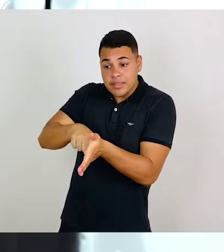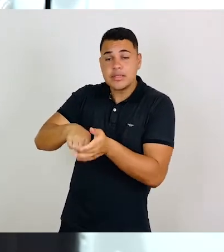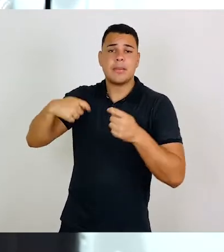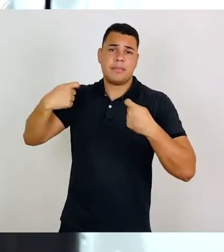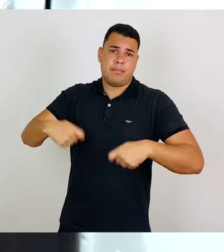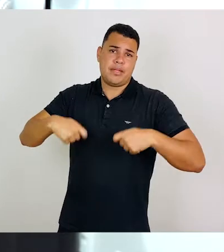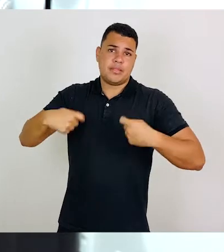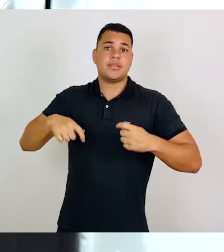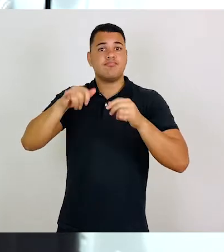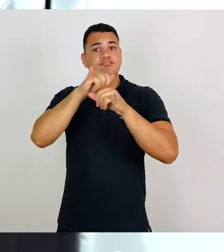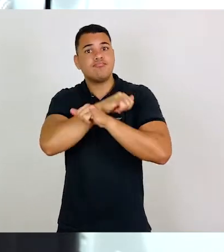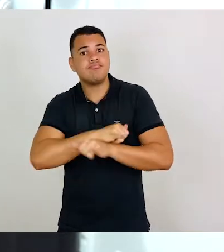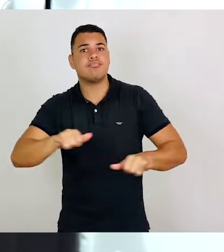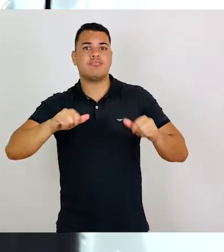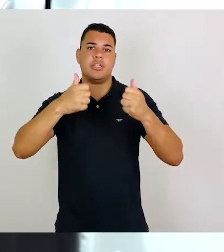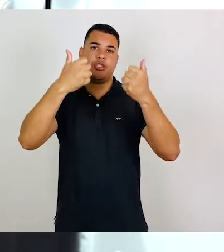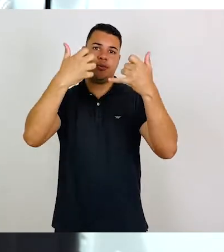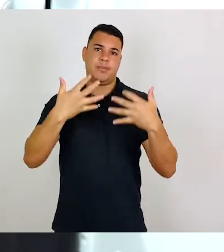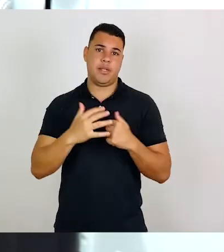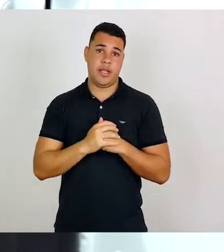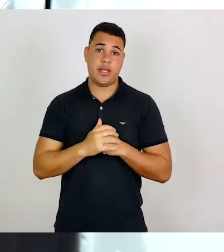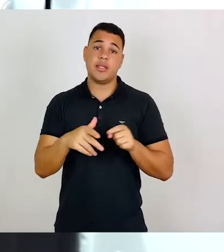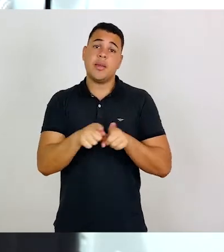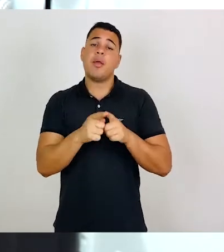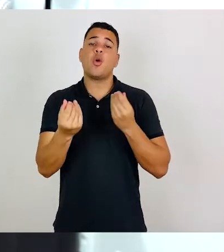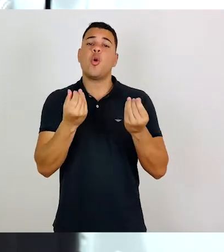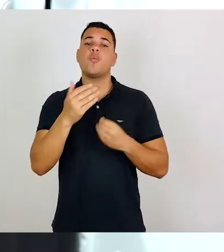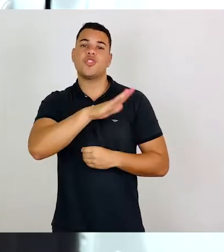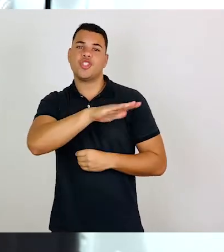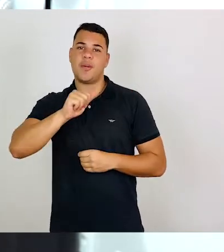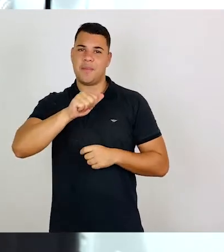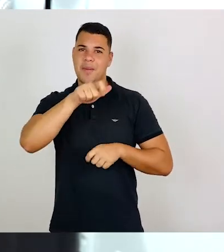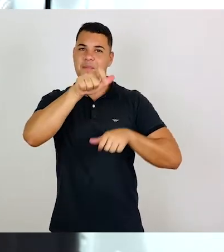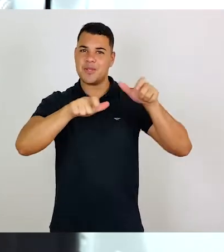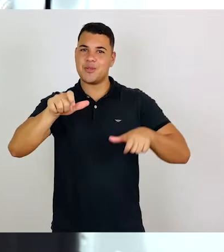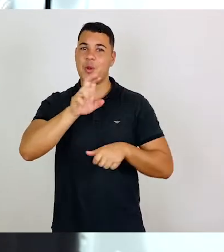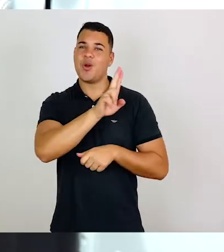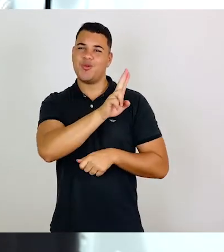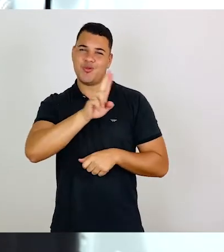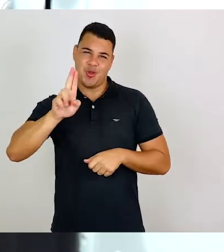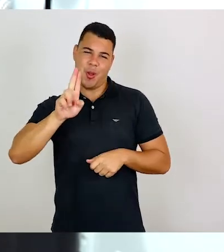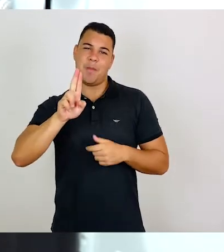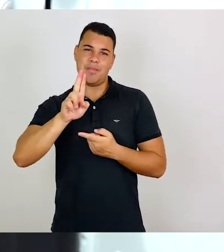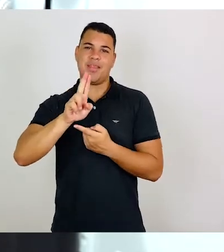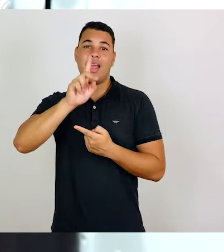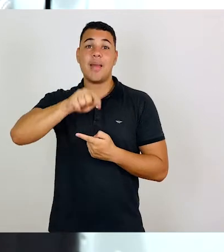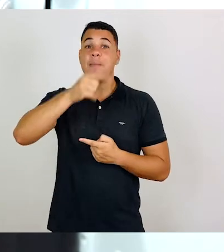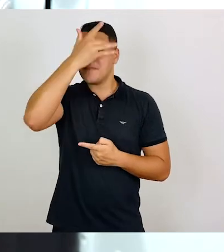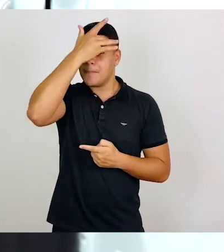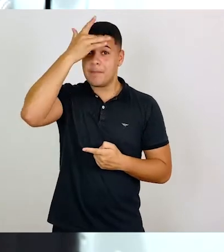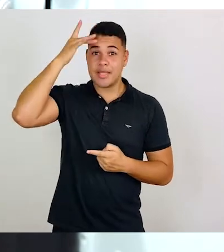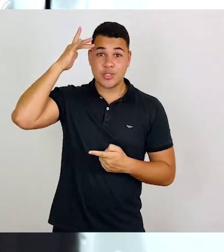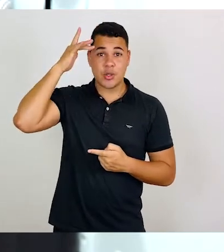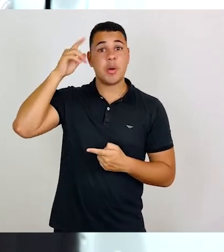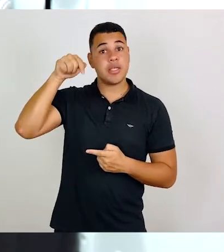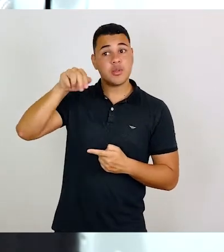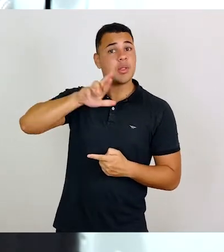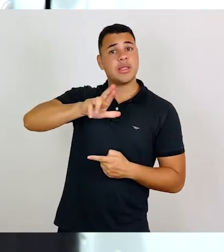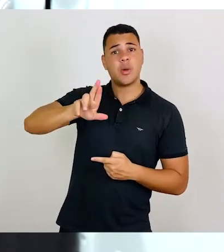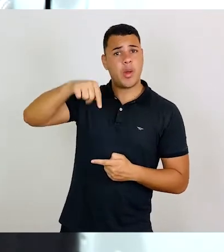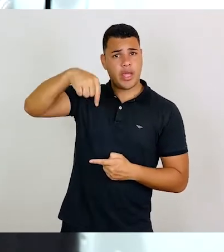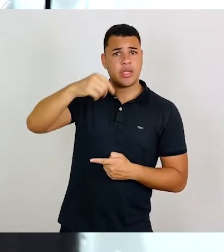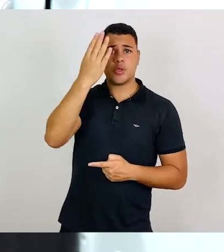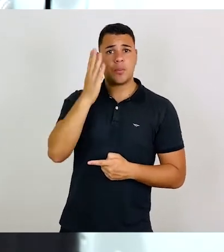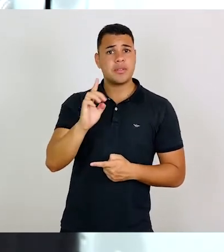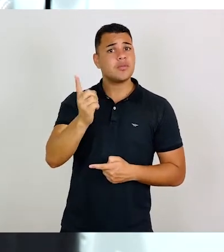nomenclaturas, elas dizem muito no campo da ciência e das pesquisas as formas de ver, conceber e de tratar as pessoas